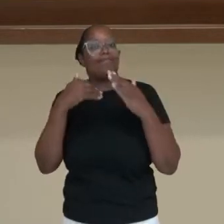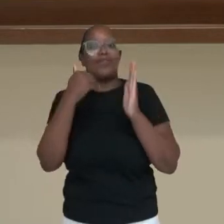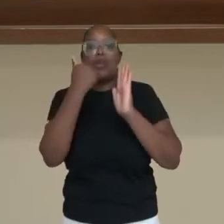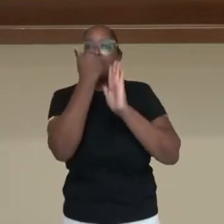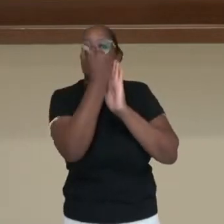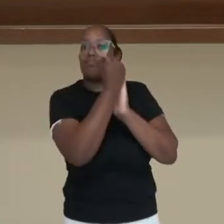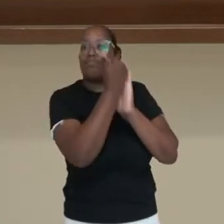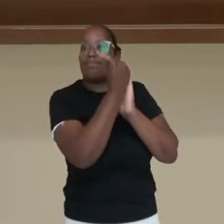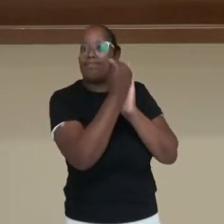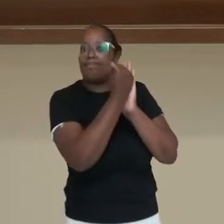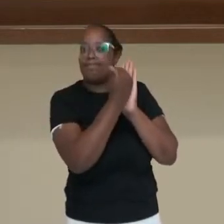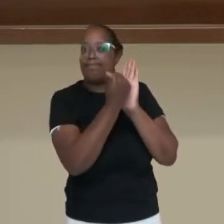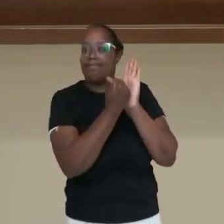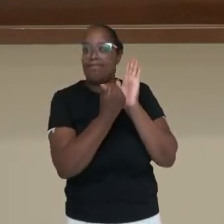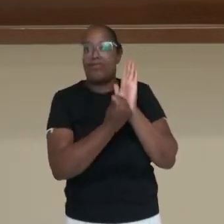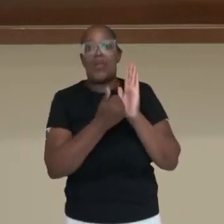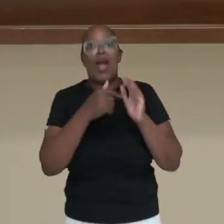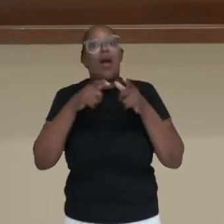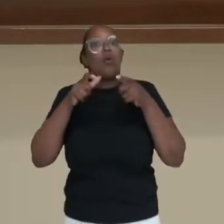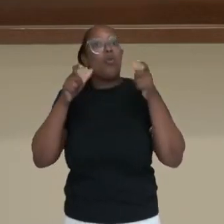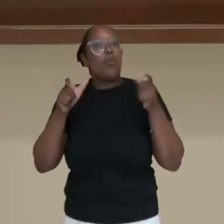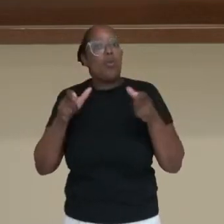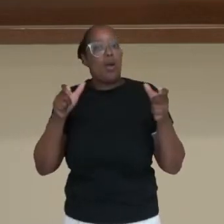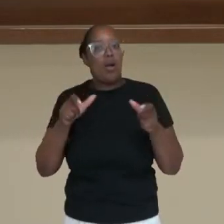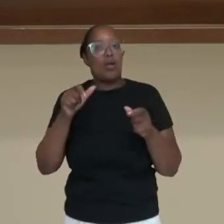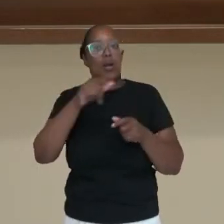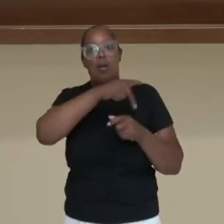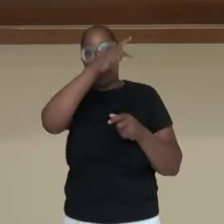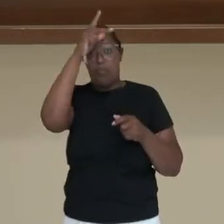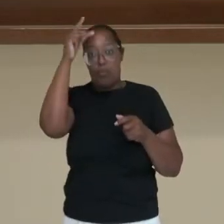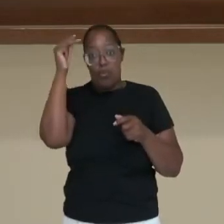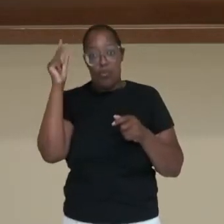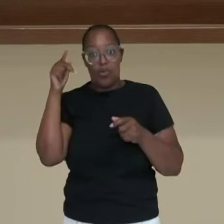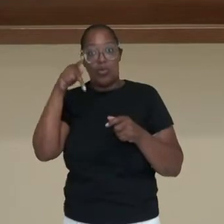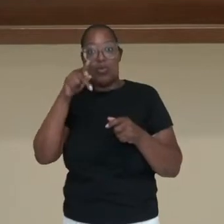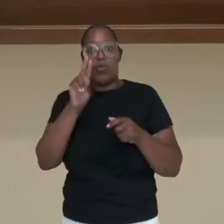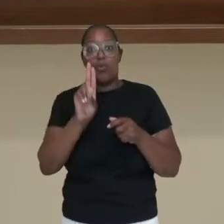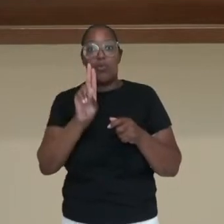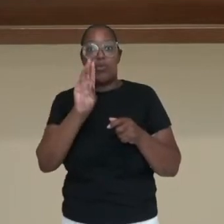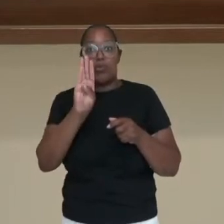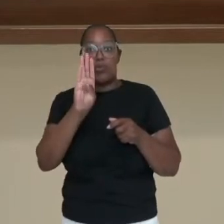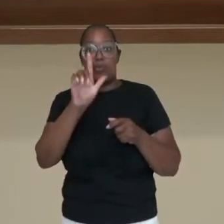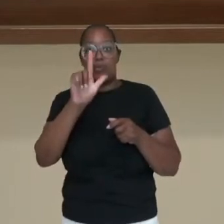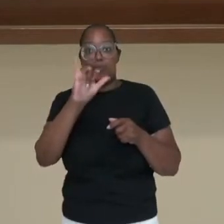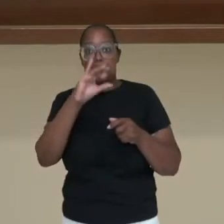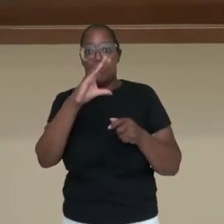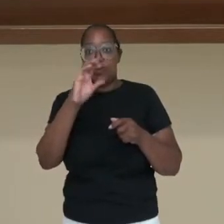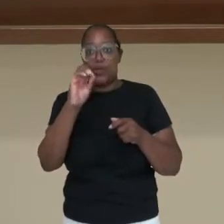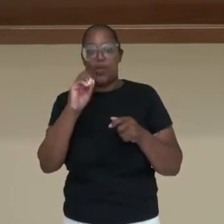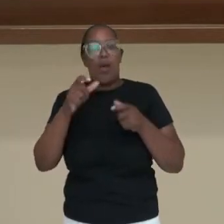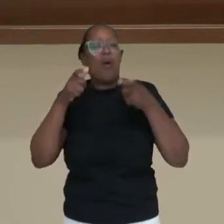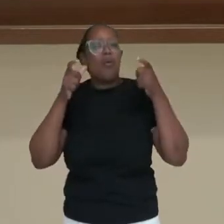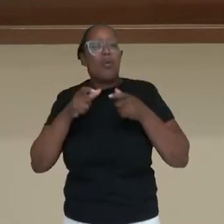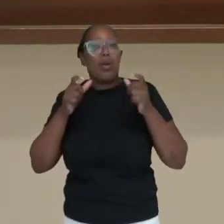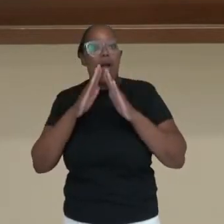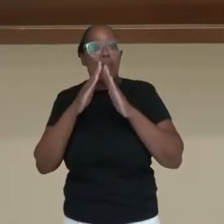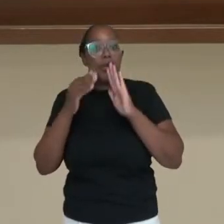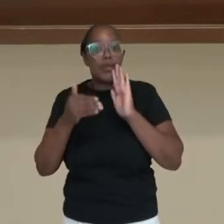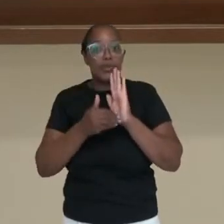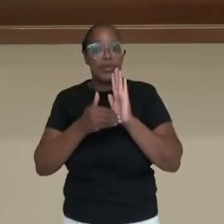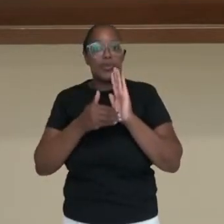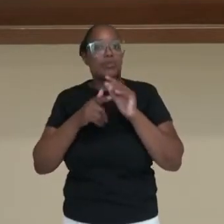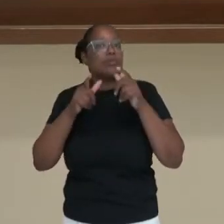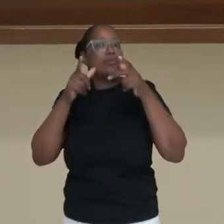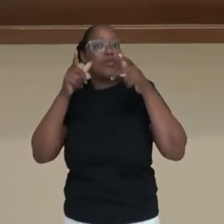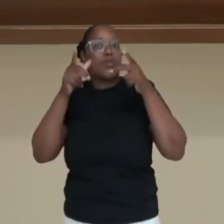vocês que a esfera pública é aquilo que deve ser comum a todos, né? Assim como a escola. A escola está dentro da